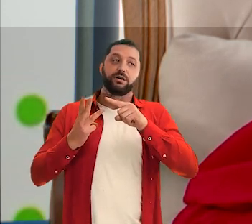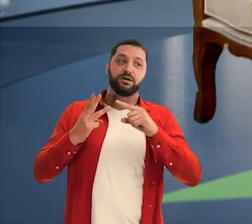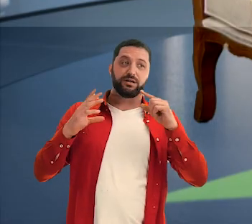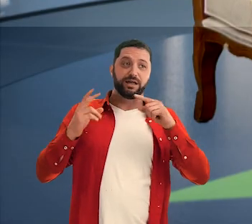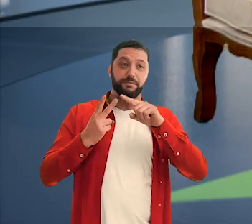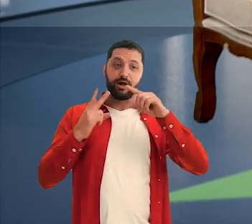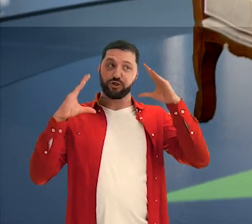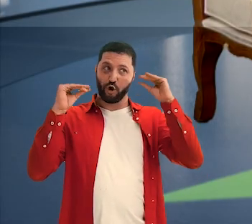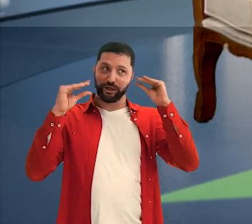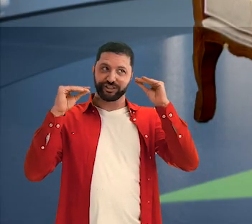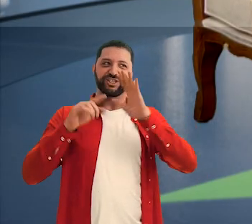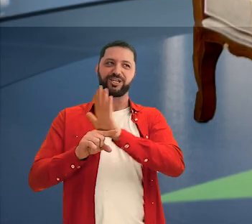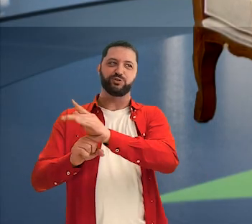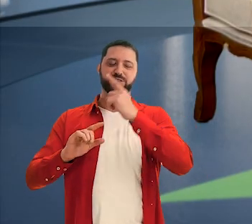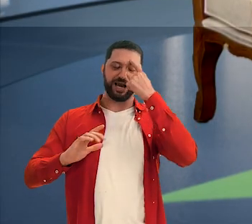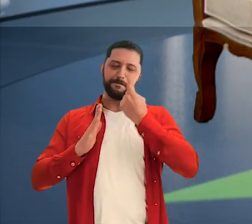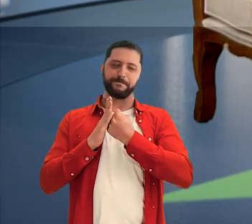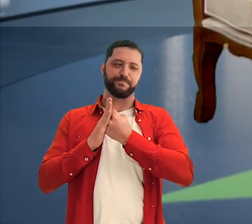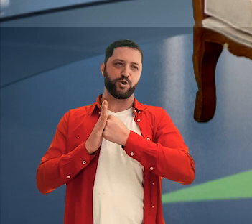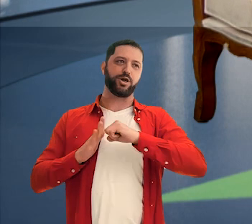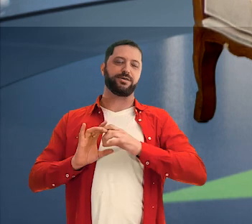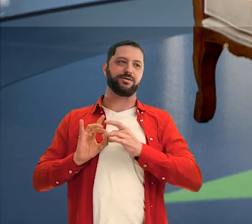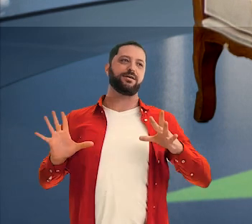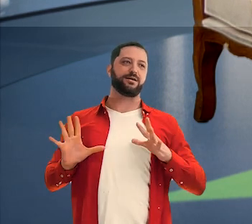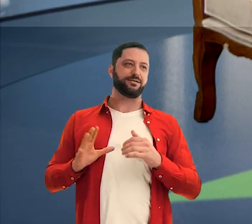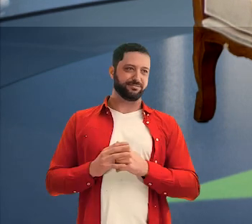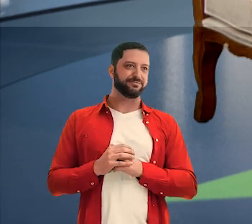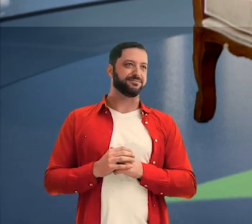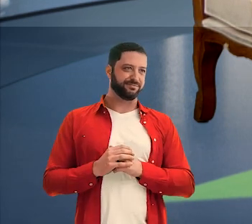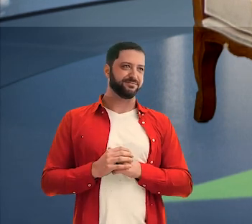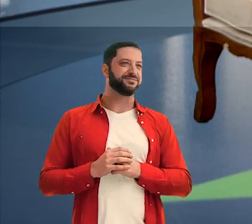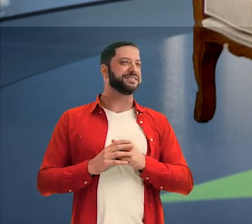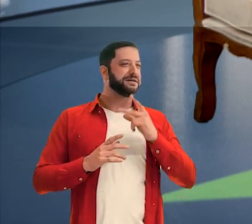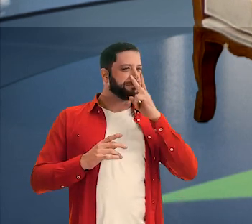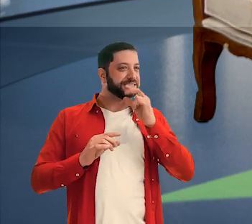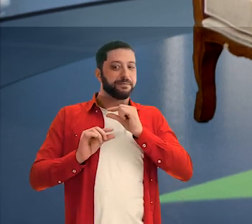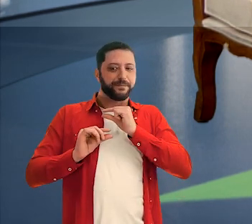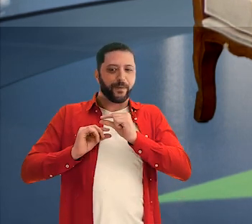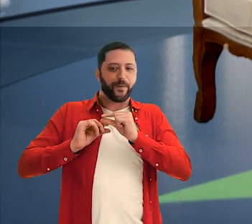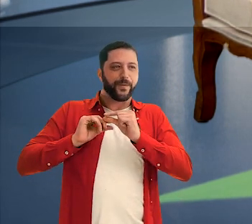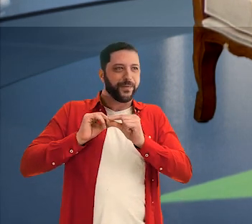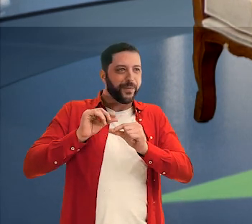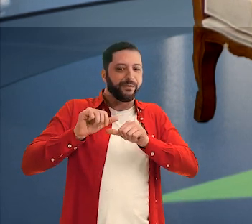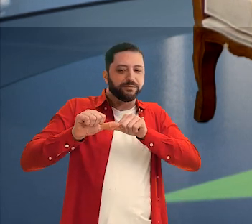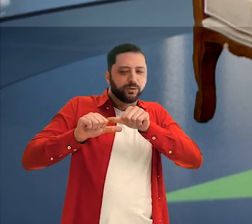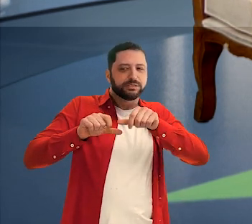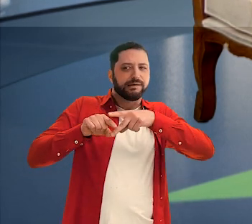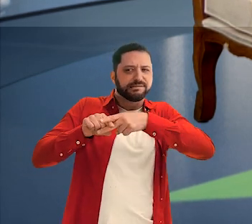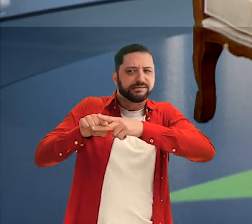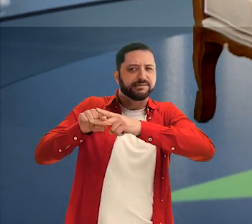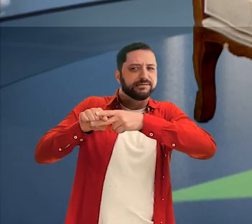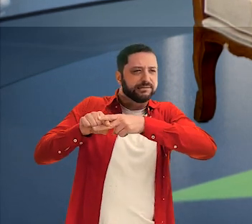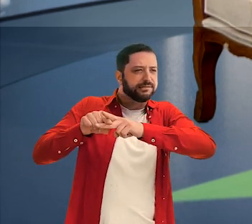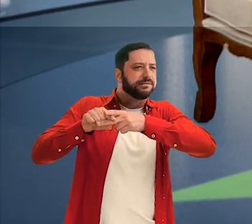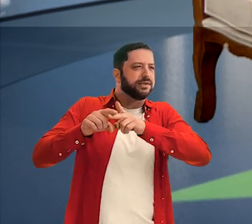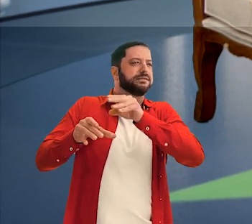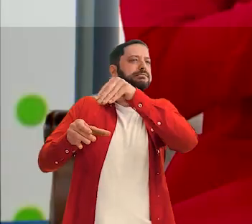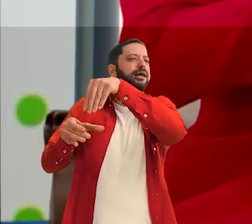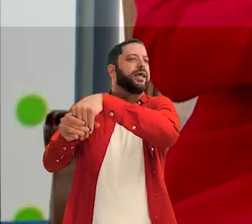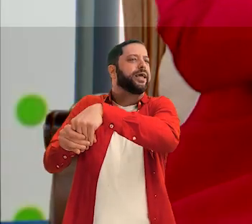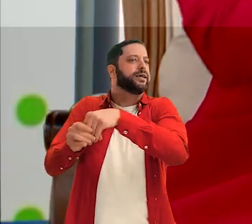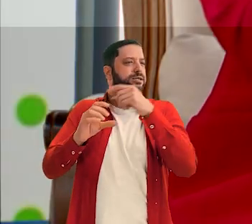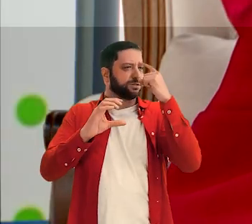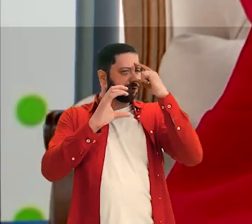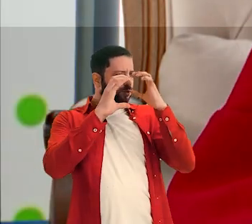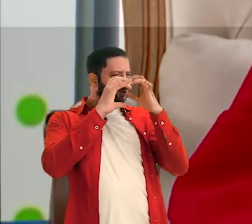prosperar. E à noite a gente faz o desbloqueio. Uau. Então, é como se fosse descascando de fora para dentro para que a gente